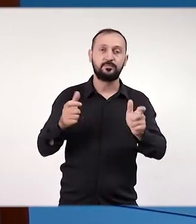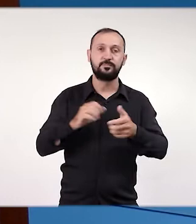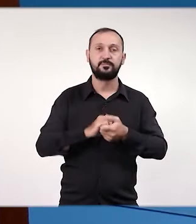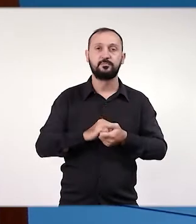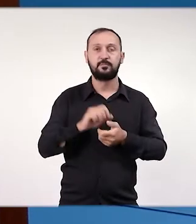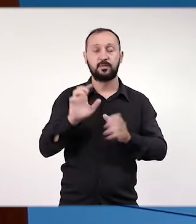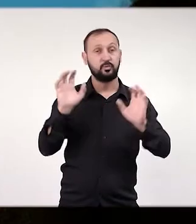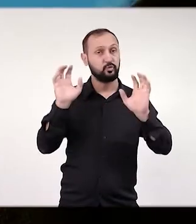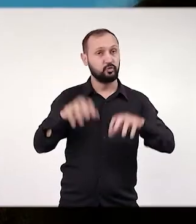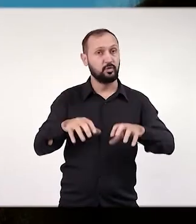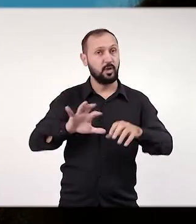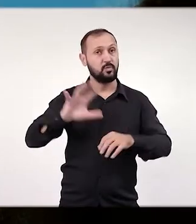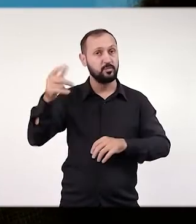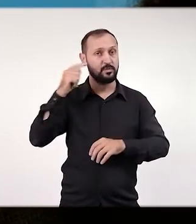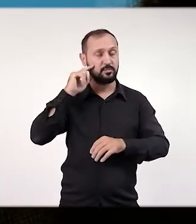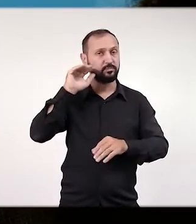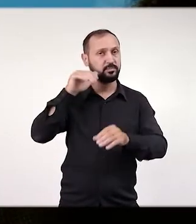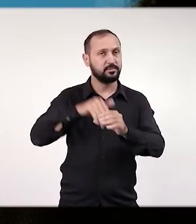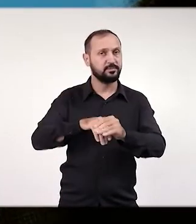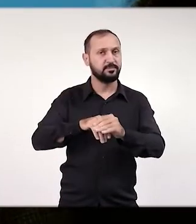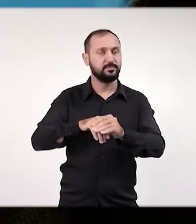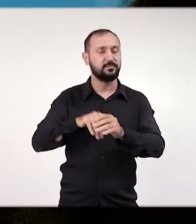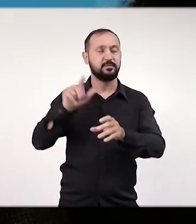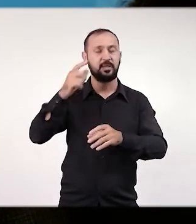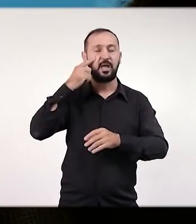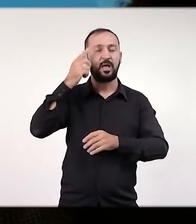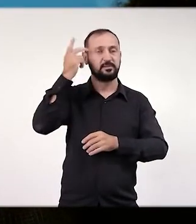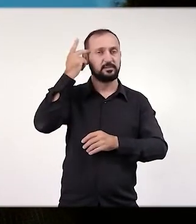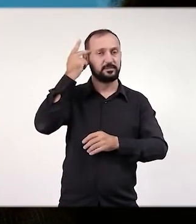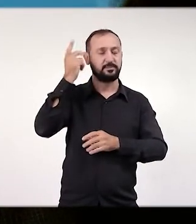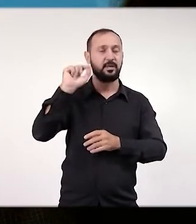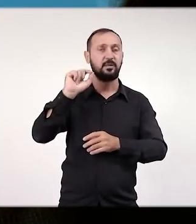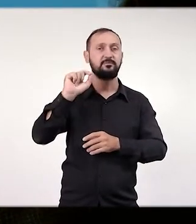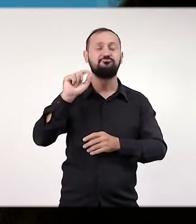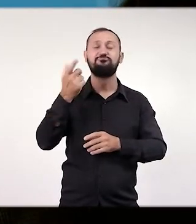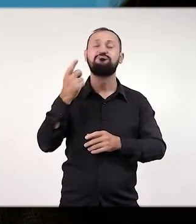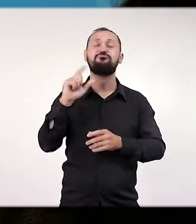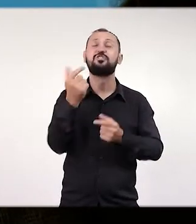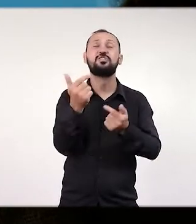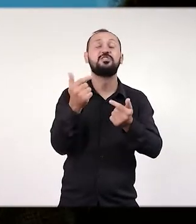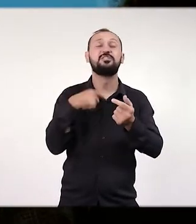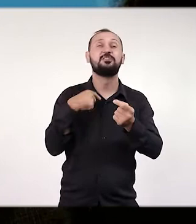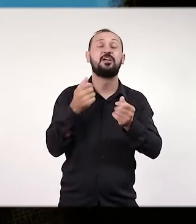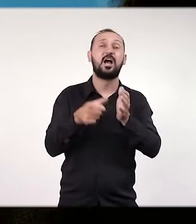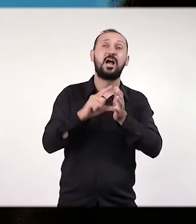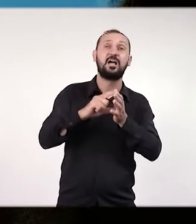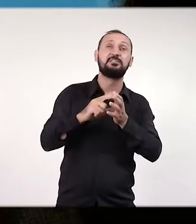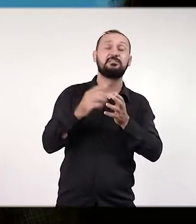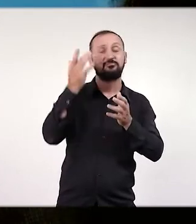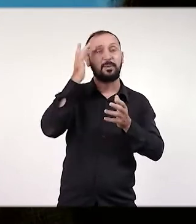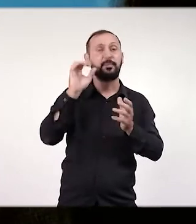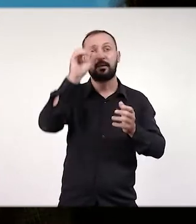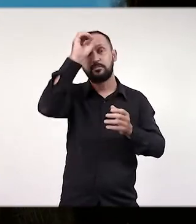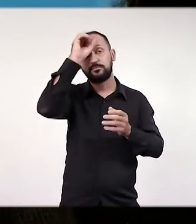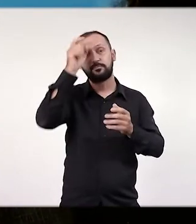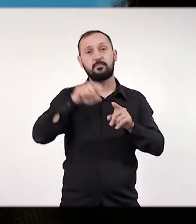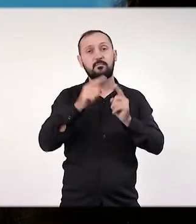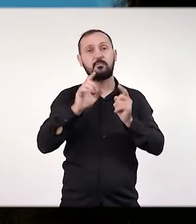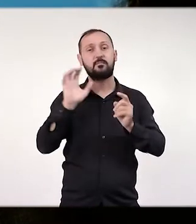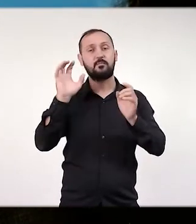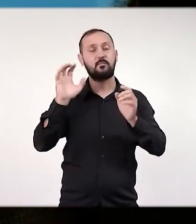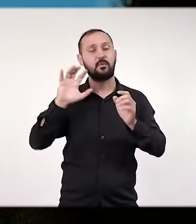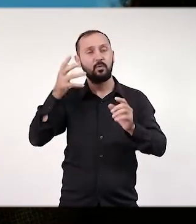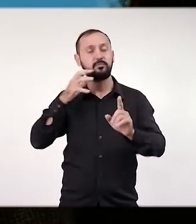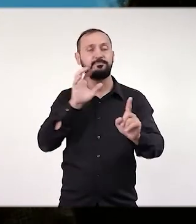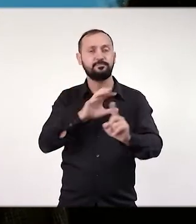pleno crescimento. As enchentes que ocorreram lá em São Paulo, evidentemente que não eram previsíveis pelo volume de chuva, mas